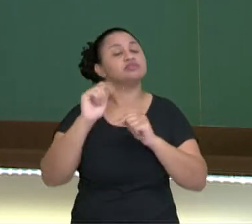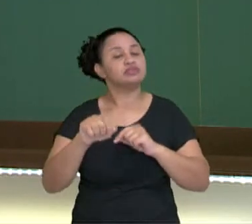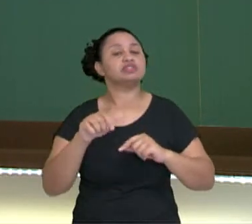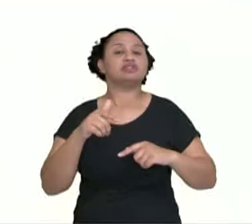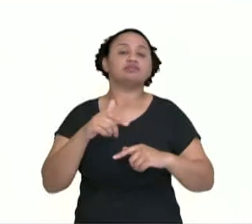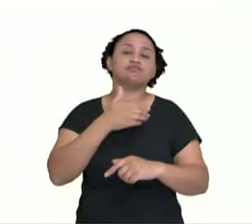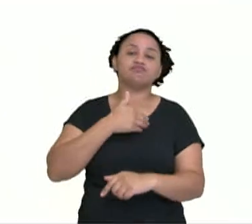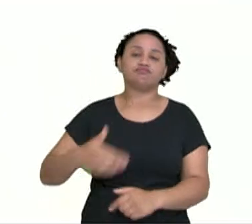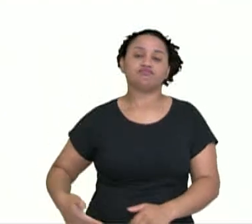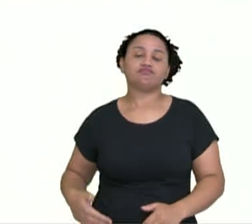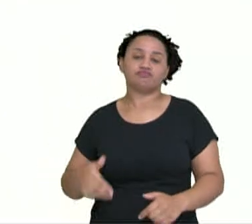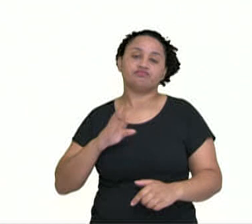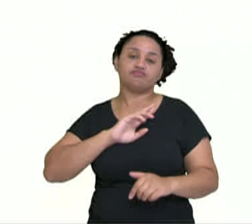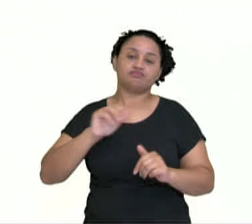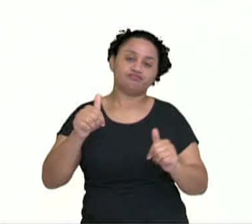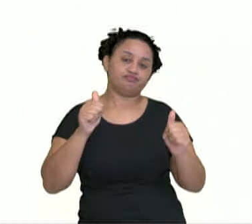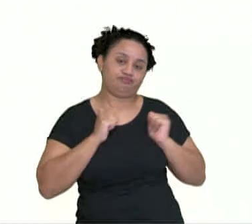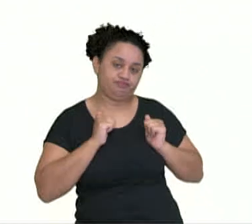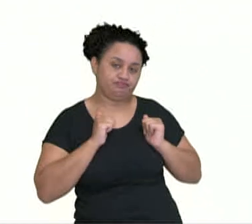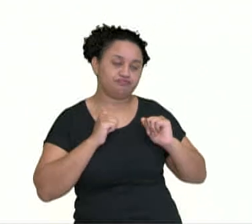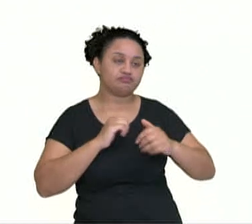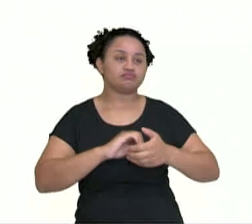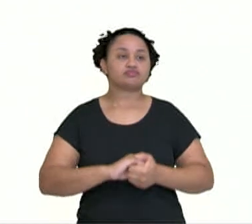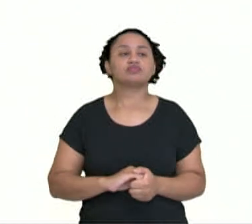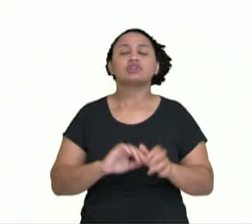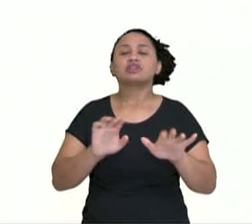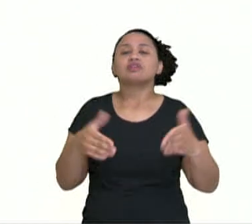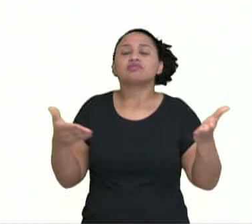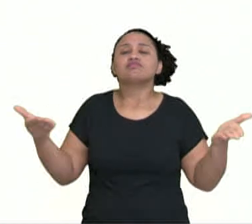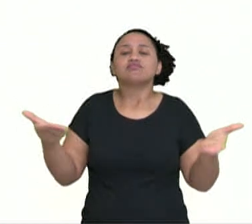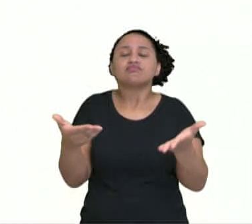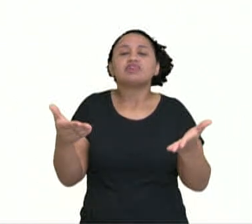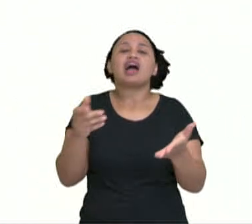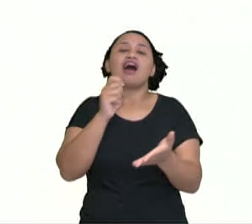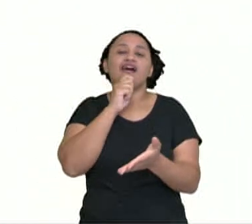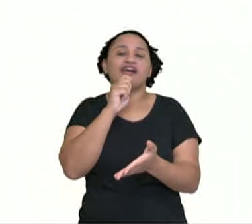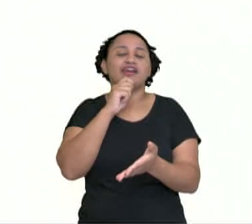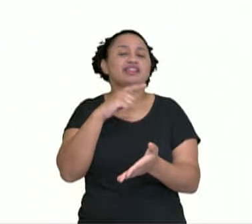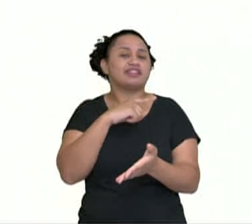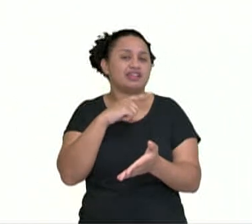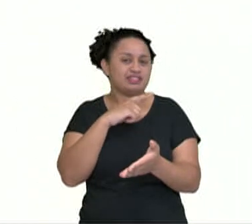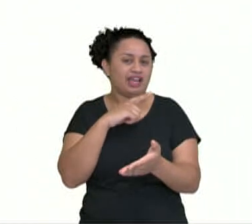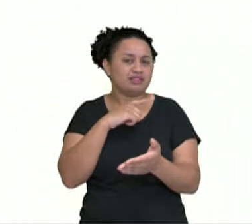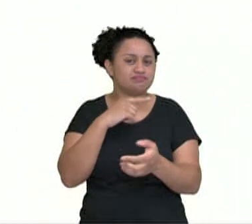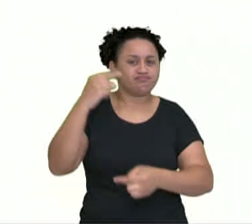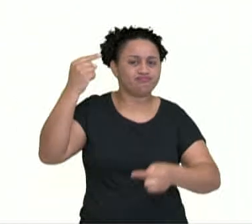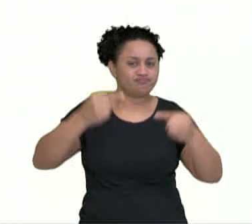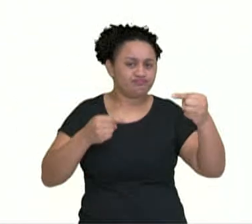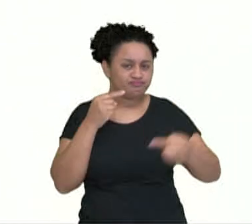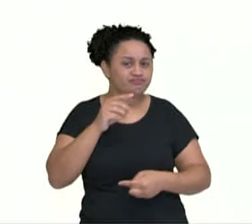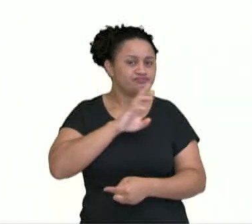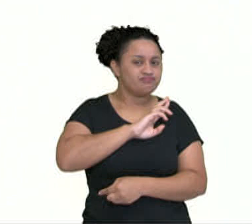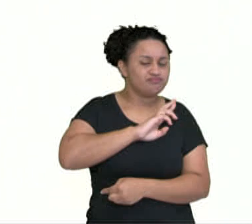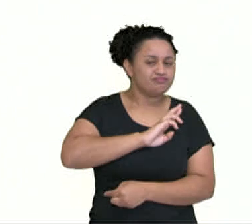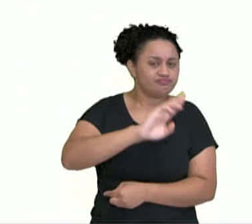ainda atualmente ocorrem conflitos entre a Igreja e o Estado? Até